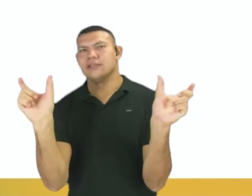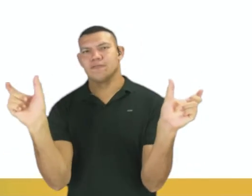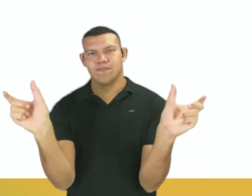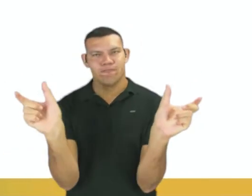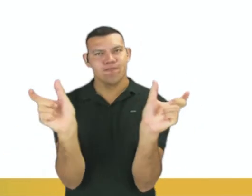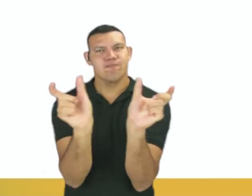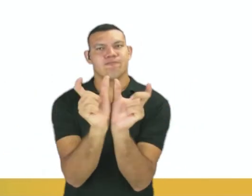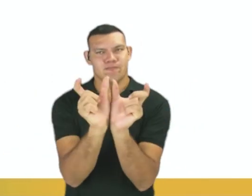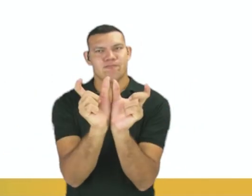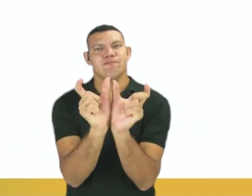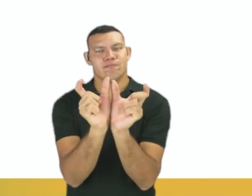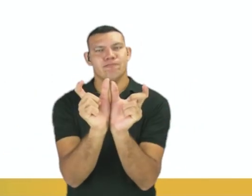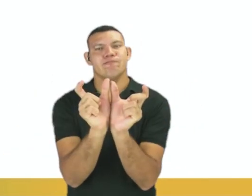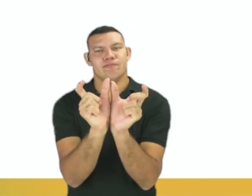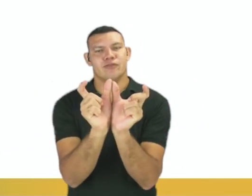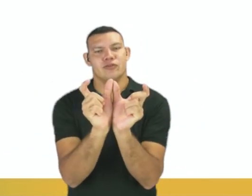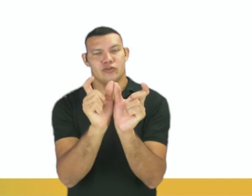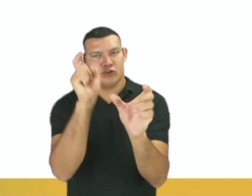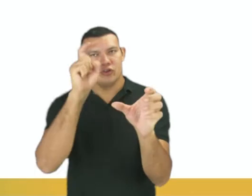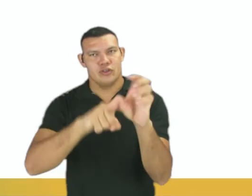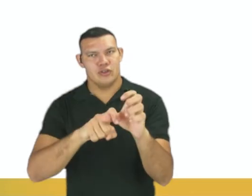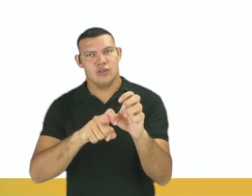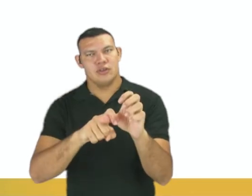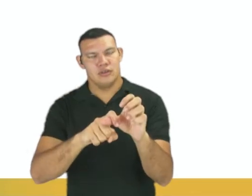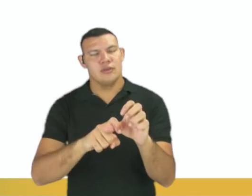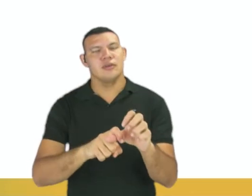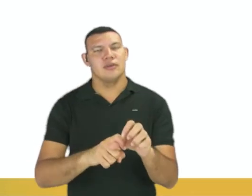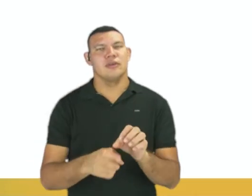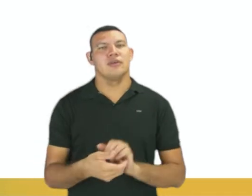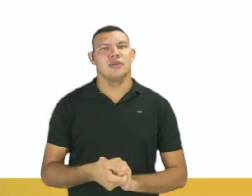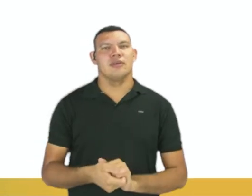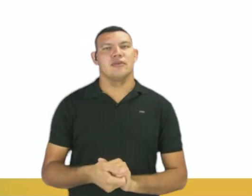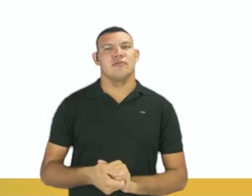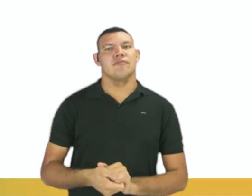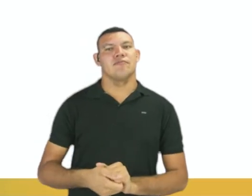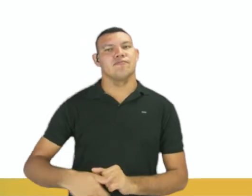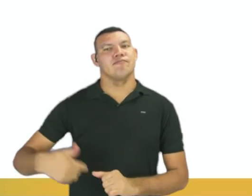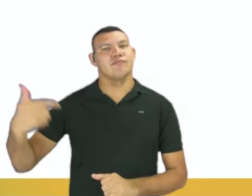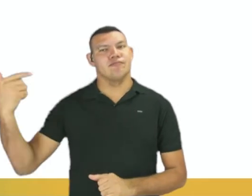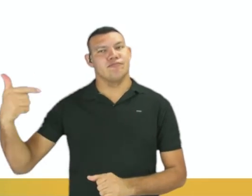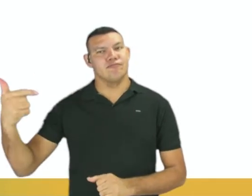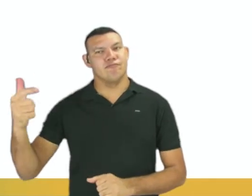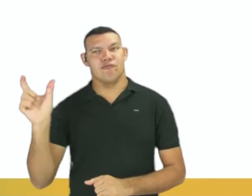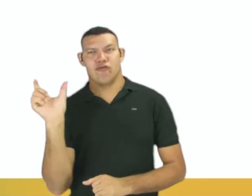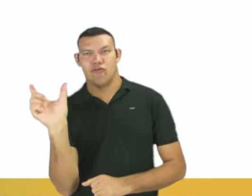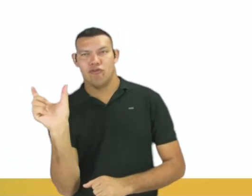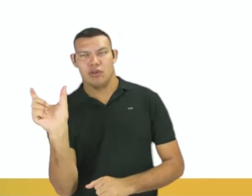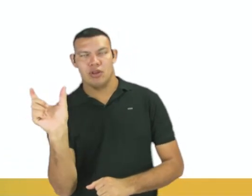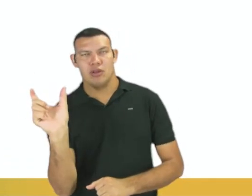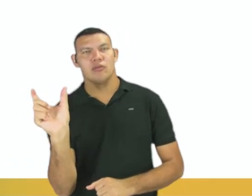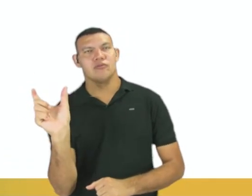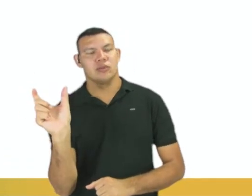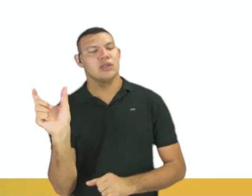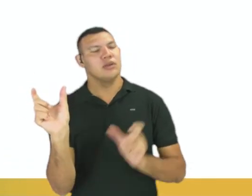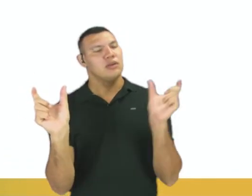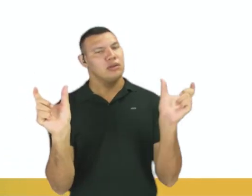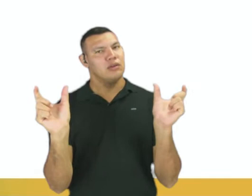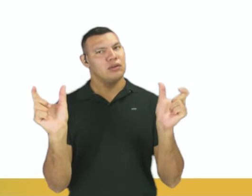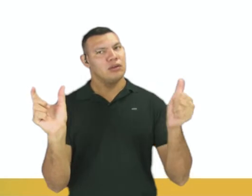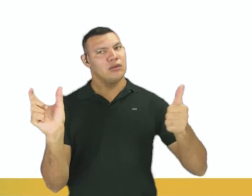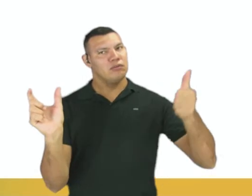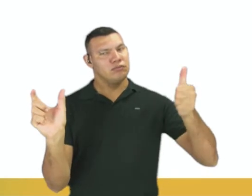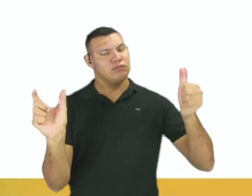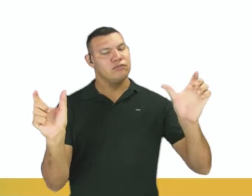Elas têm uma relação de dependência entre si EA segunda oração lá funciona como complemento sintático da